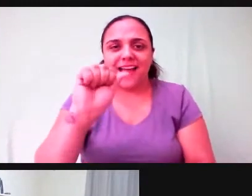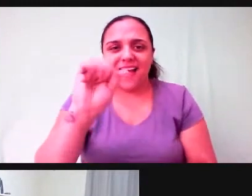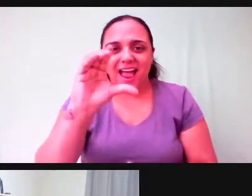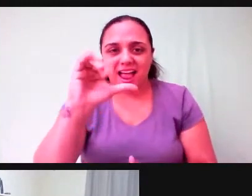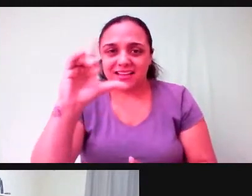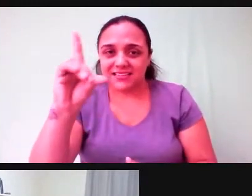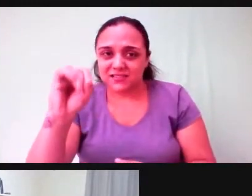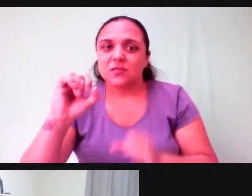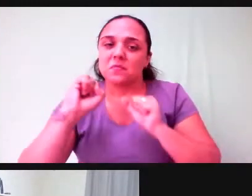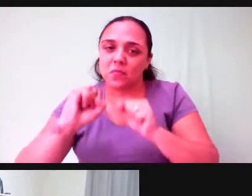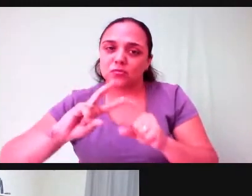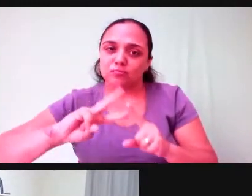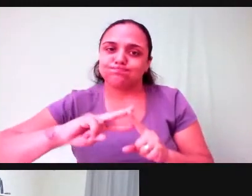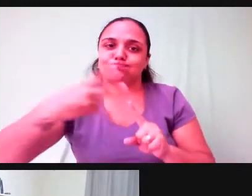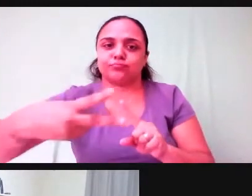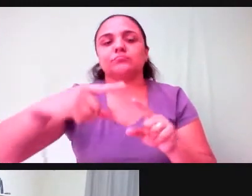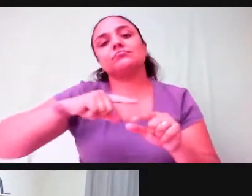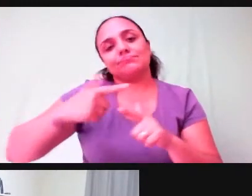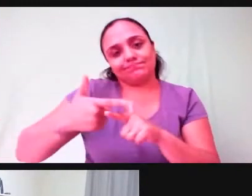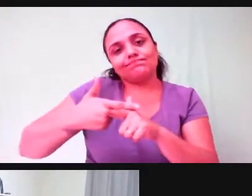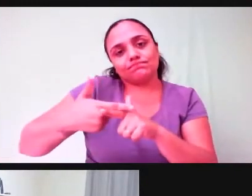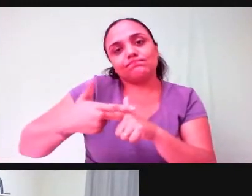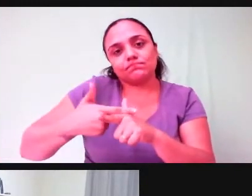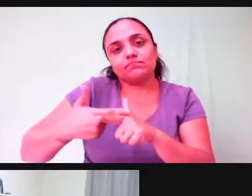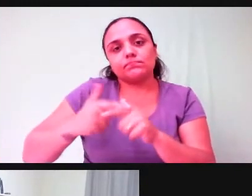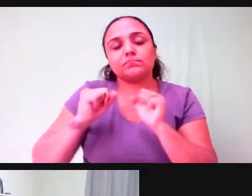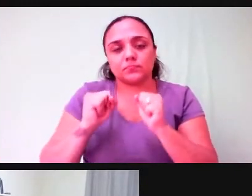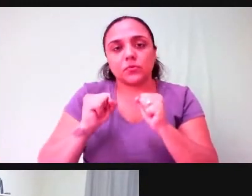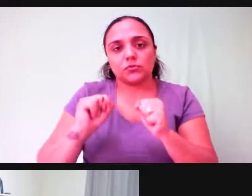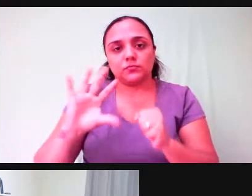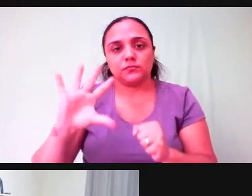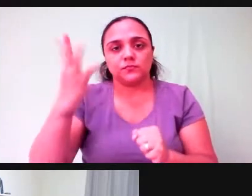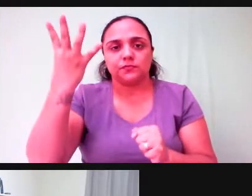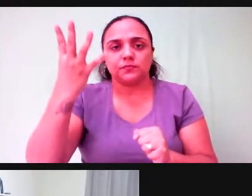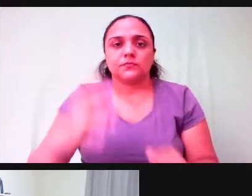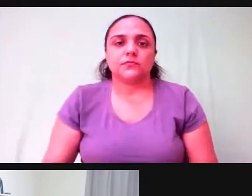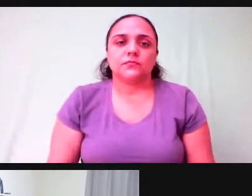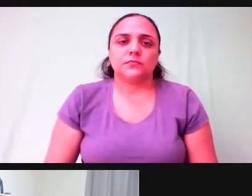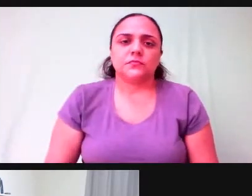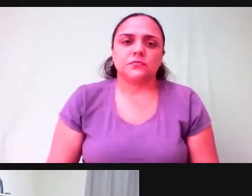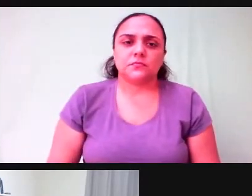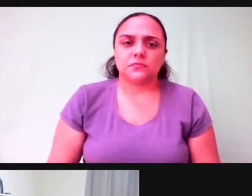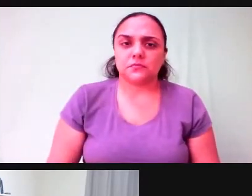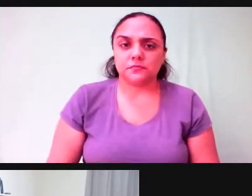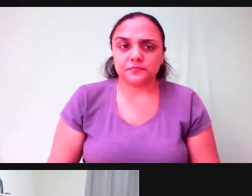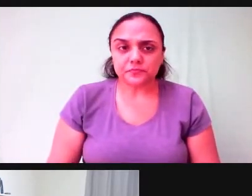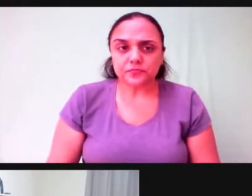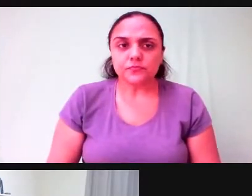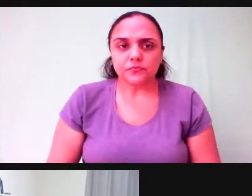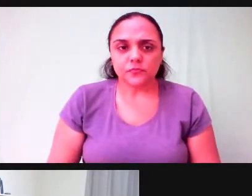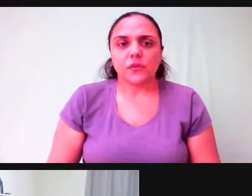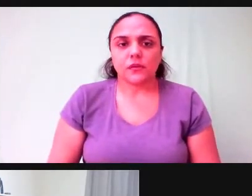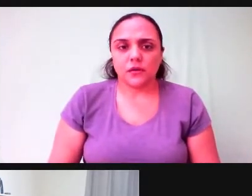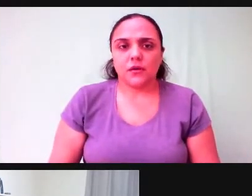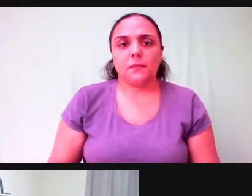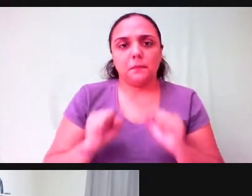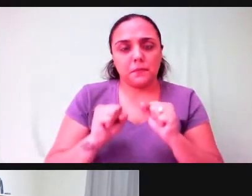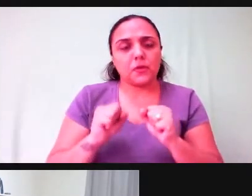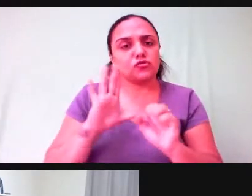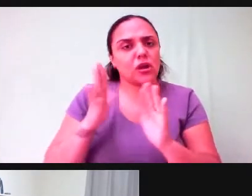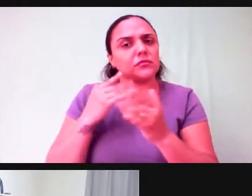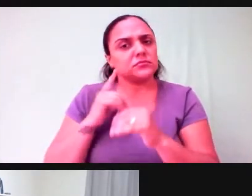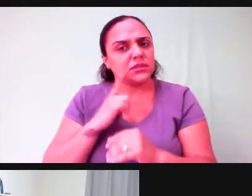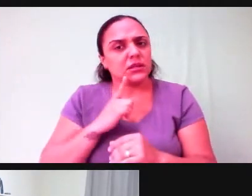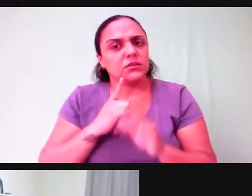Como ainda não é consenso, ainda não é uma coisa que é totalmente esclarecida, né? Mas já tem alguns